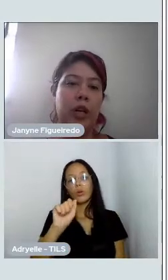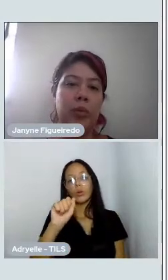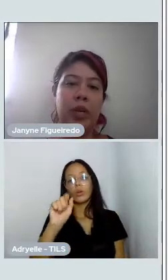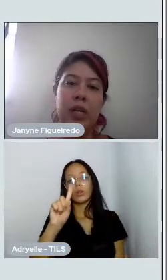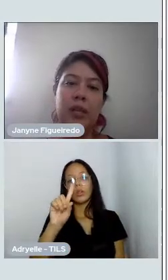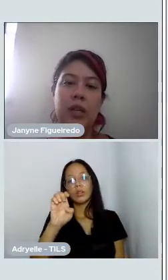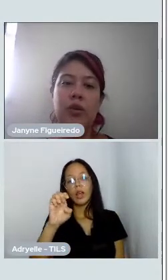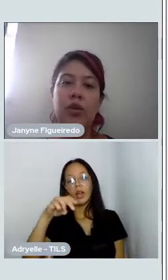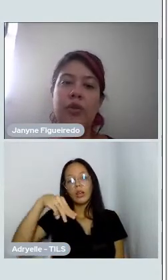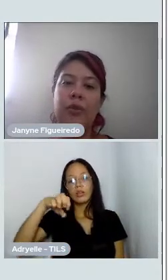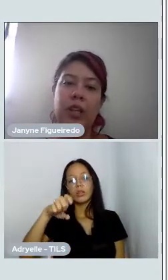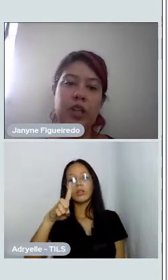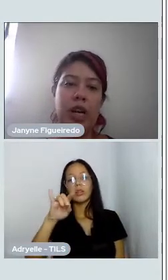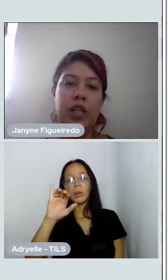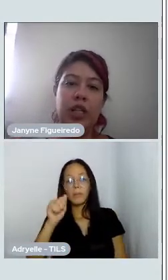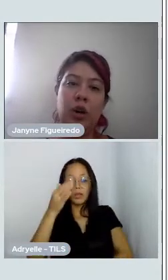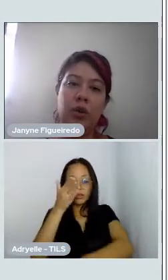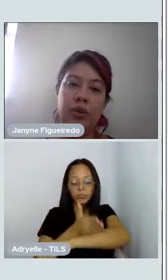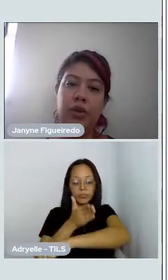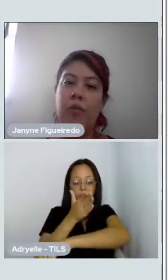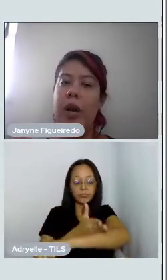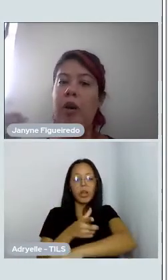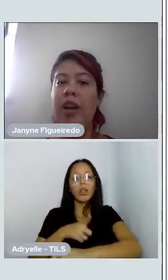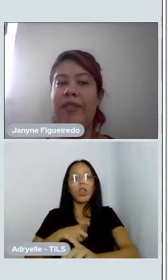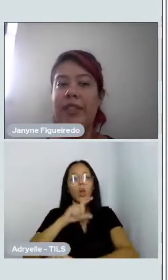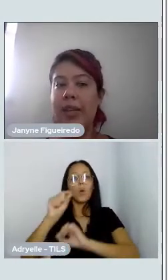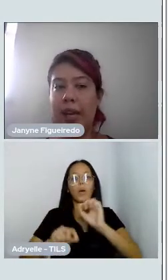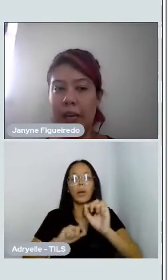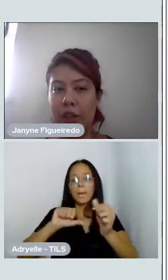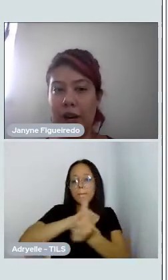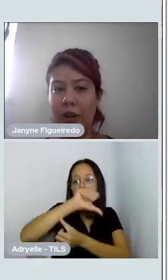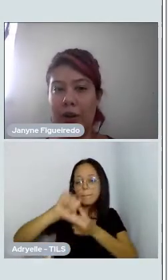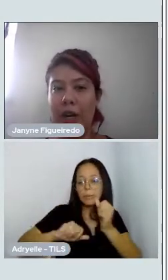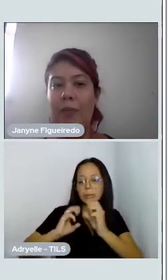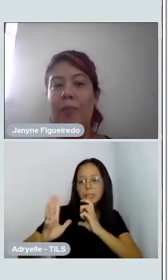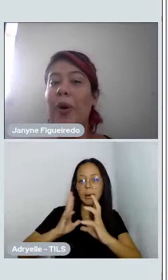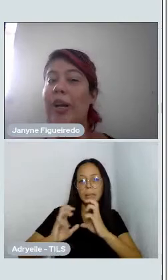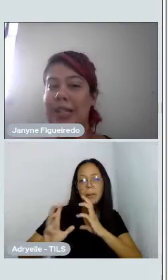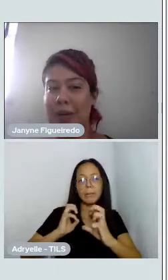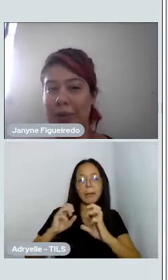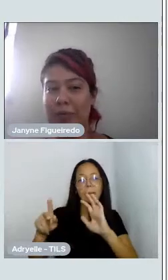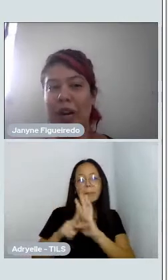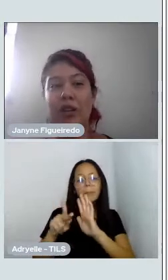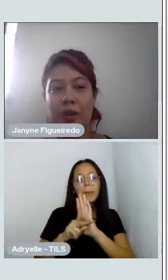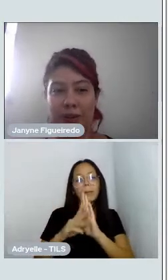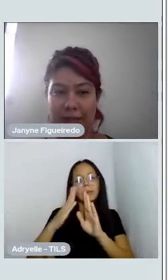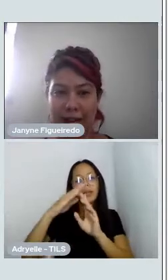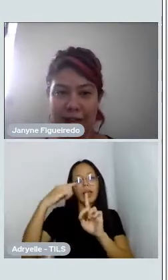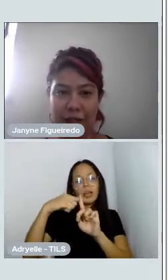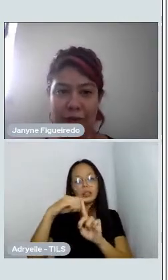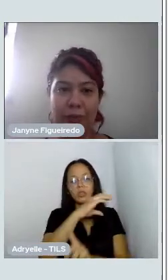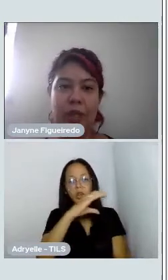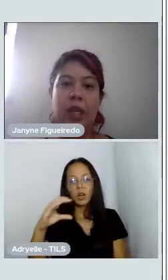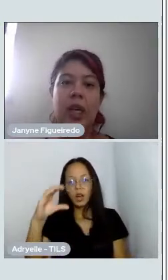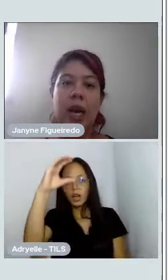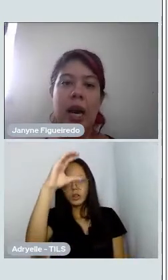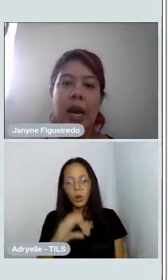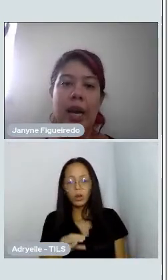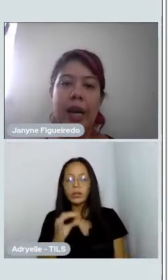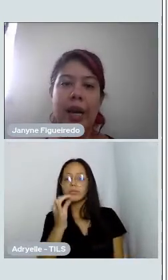tem a predominância dos conflitos religiosos, com maior ênfase na Igreja Católica, por exemplo, as